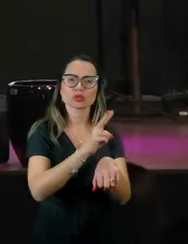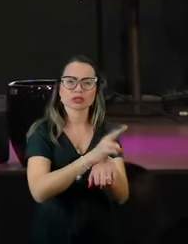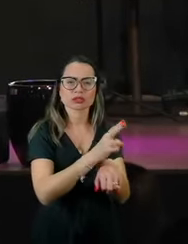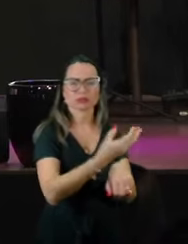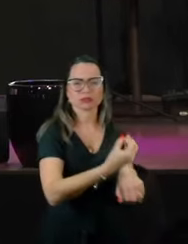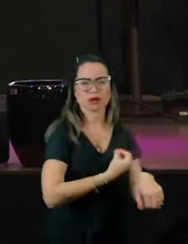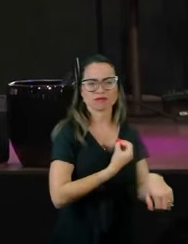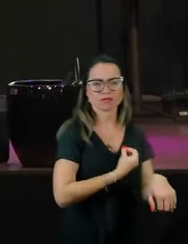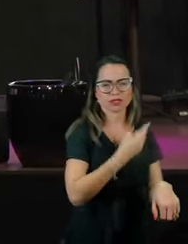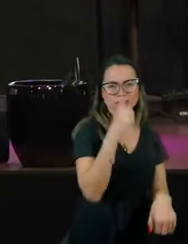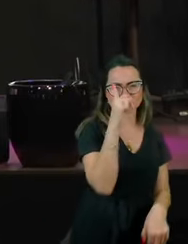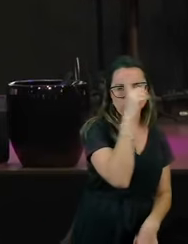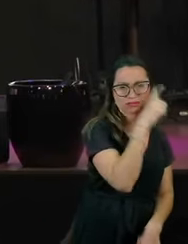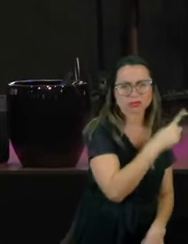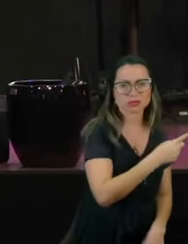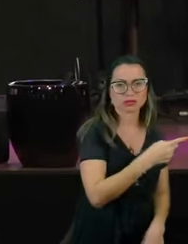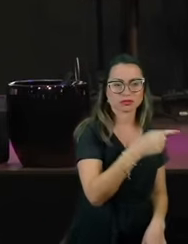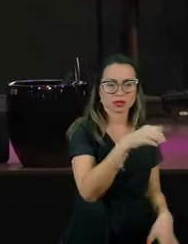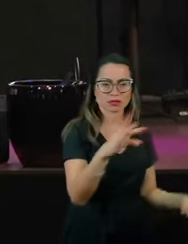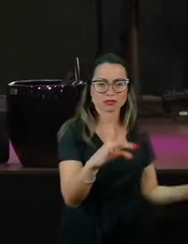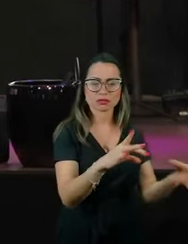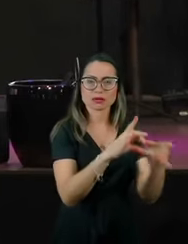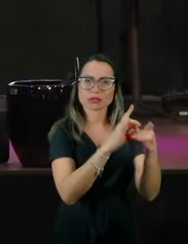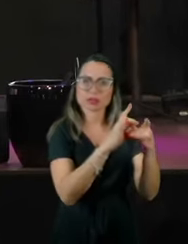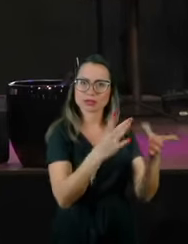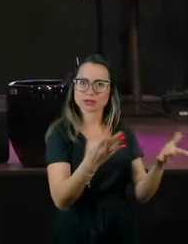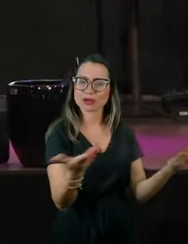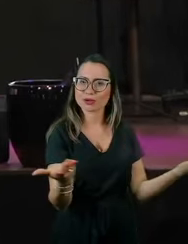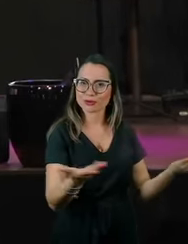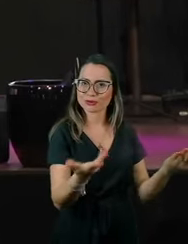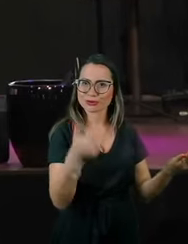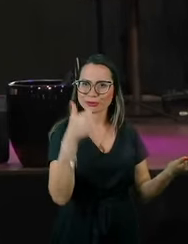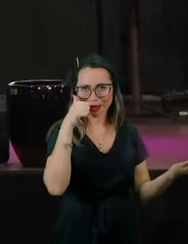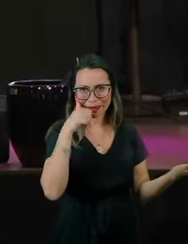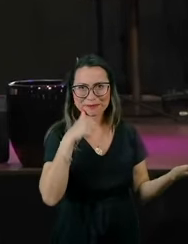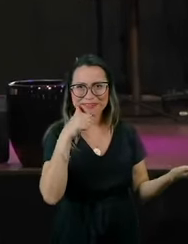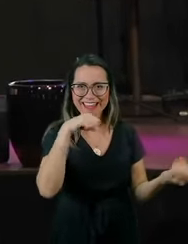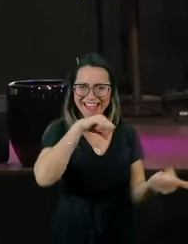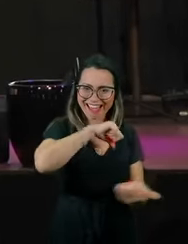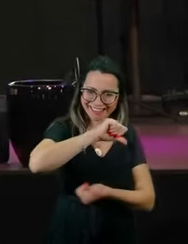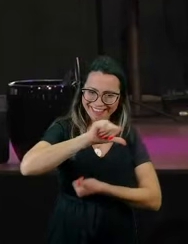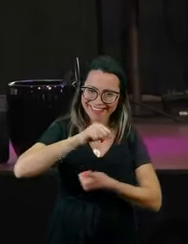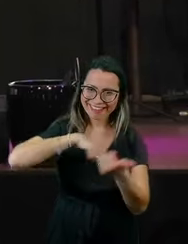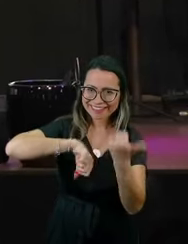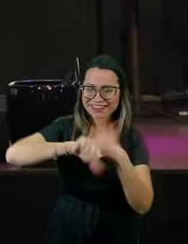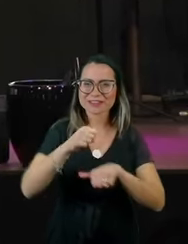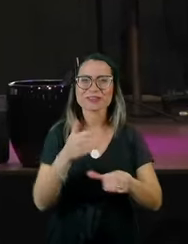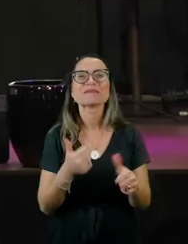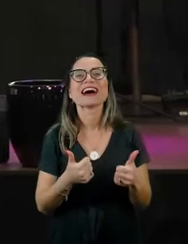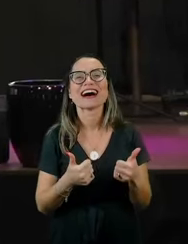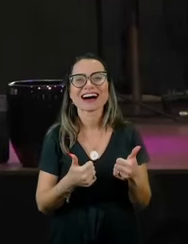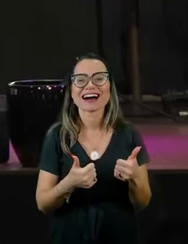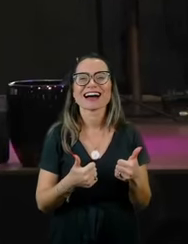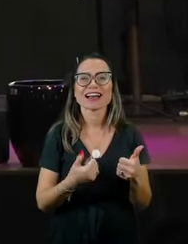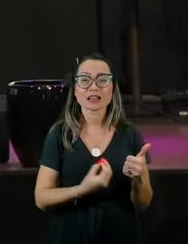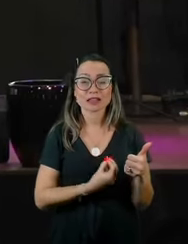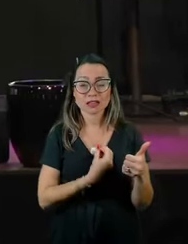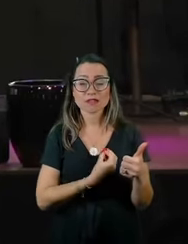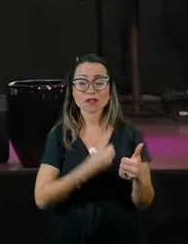ela acreditou no tubo rígido, ela conectou. E hoje é uma das mulheres transformadas que tem vivido os sonhos de